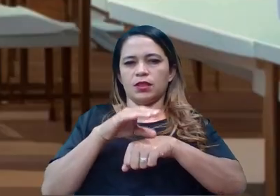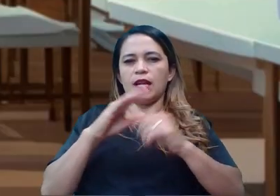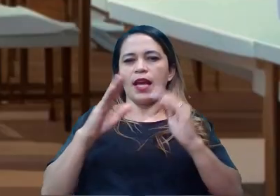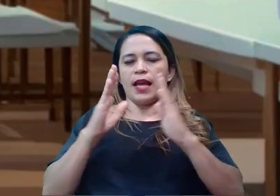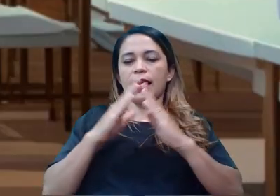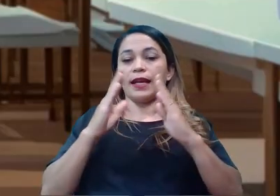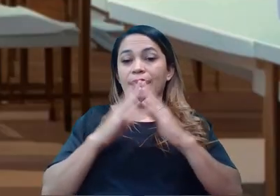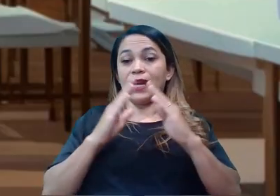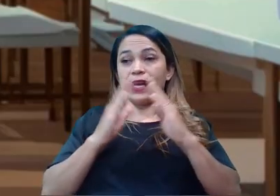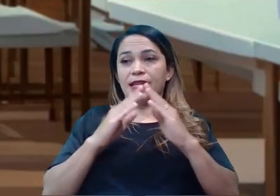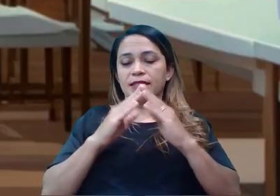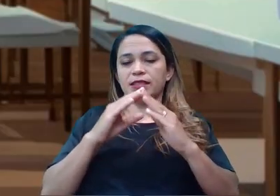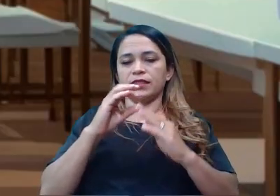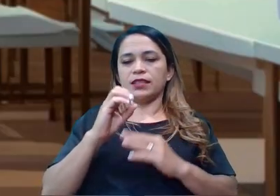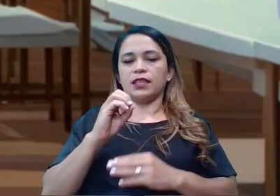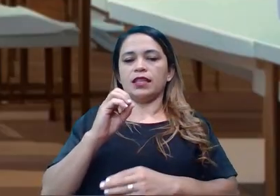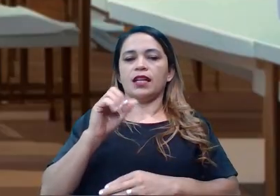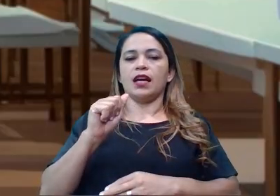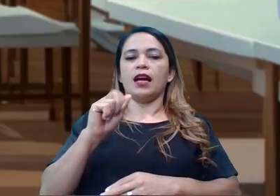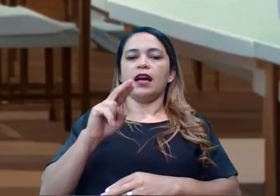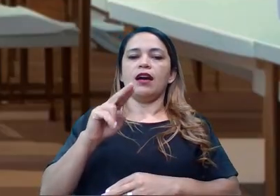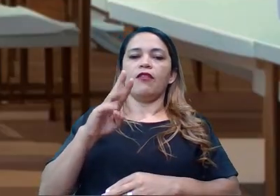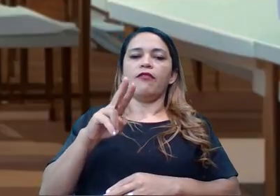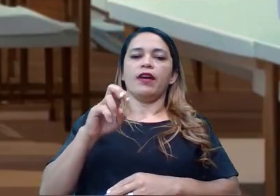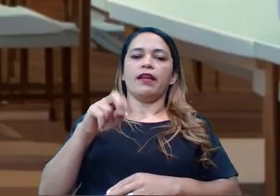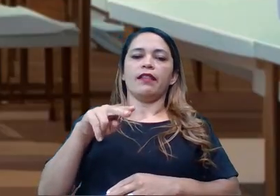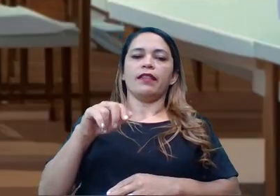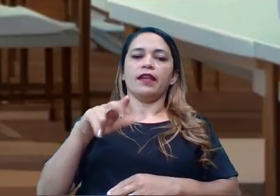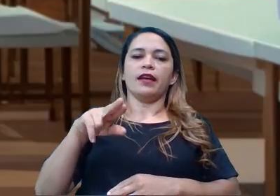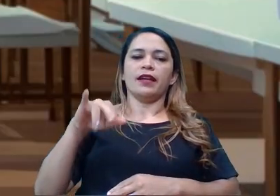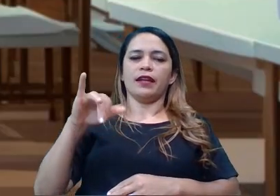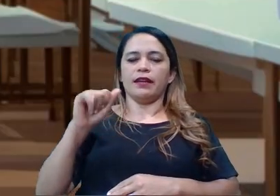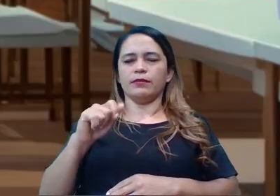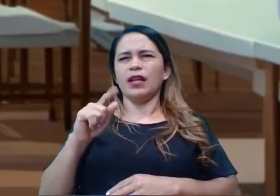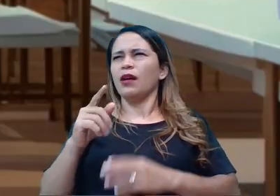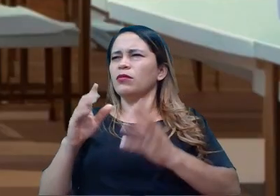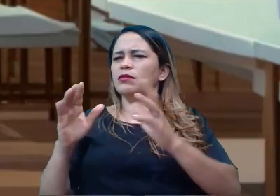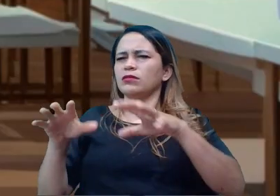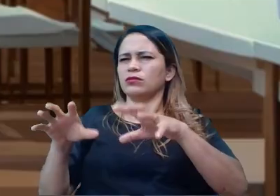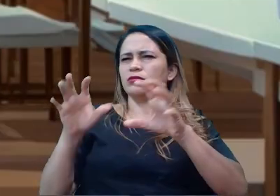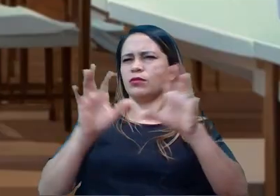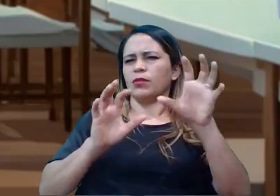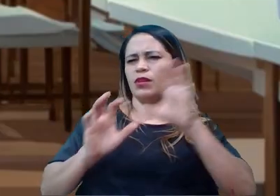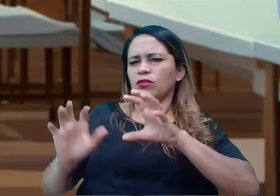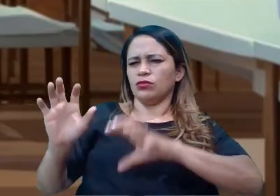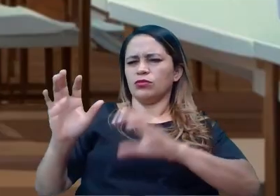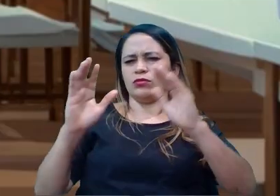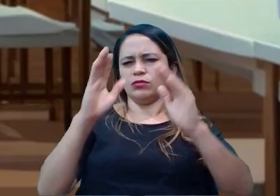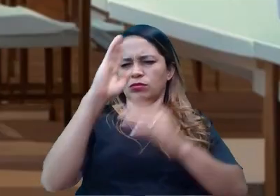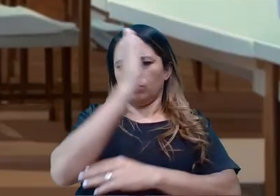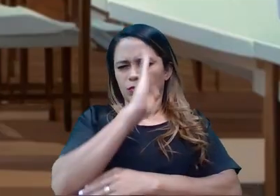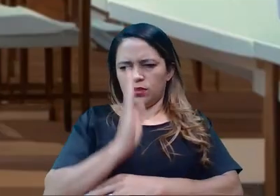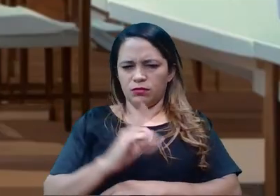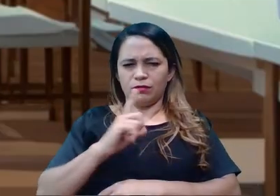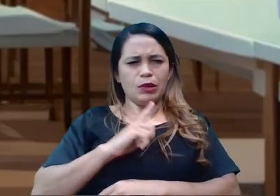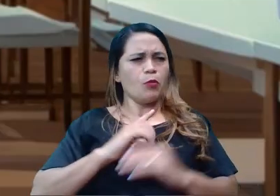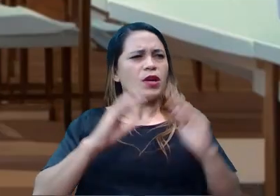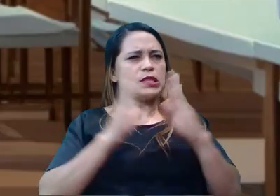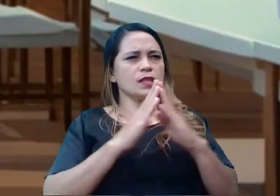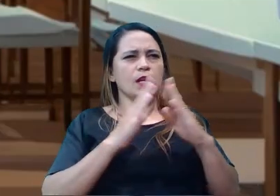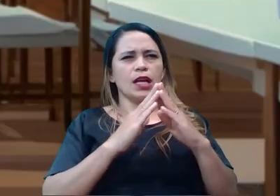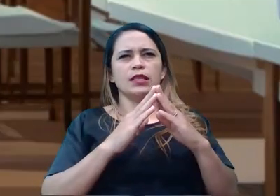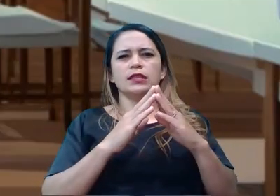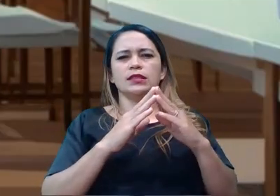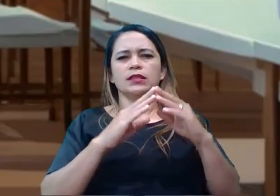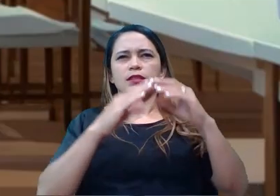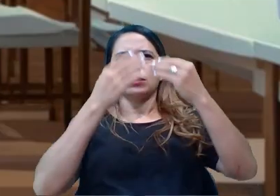de alvenaria. É porque em várias regiões do país, regiões mais pobres, a gente tem várias casas que são formadas com casas